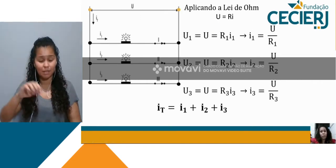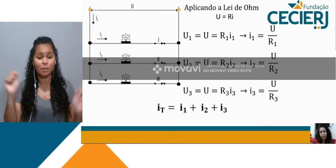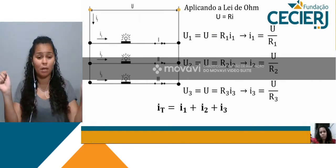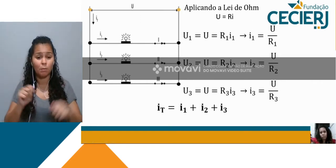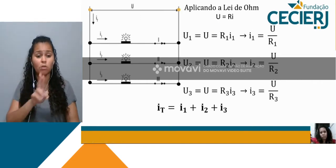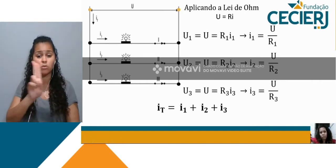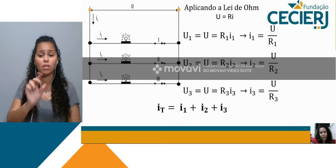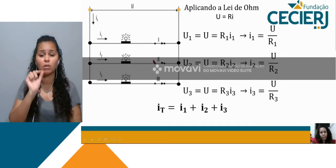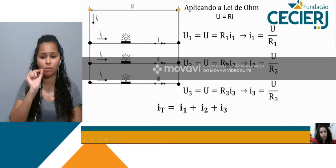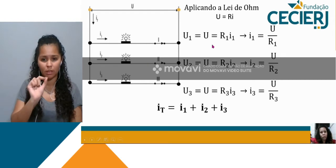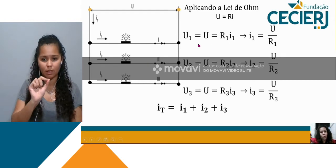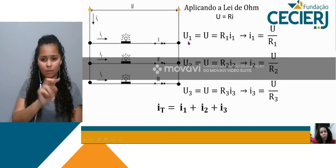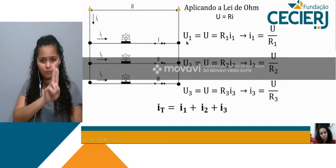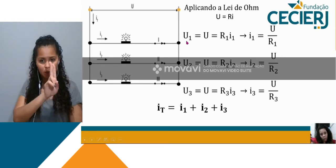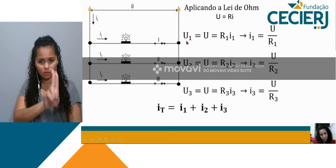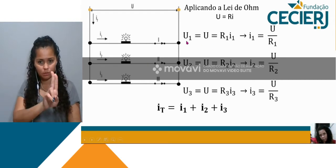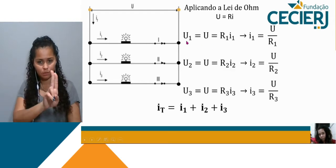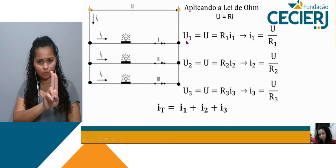o que eu posso usar?